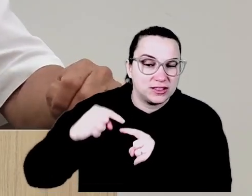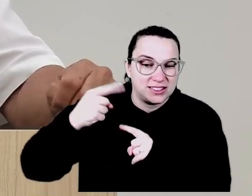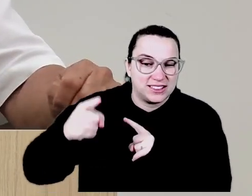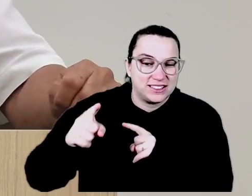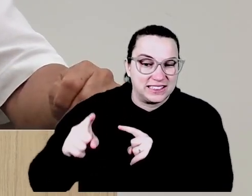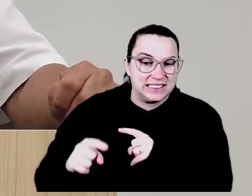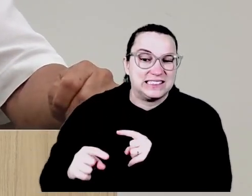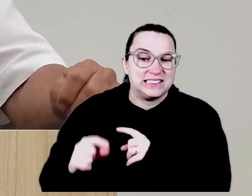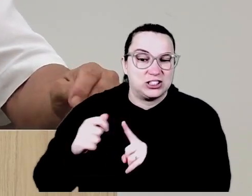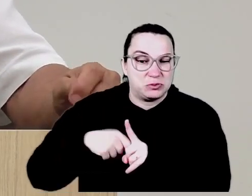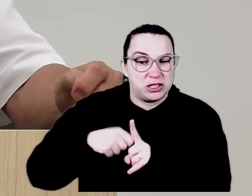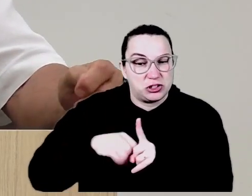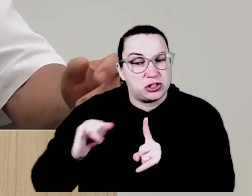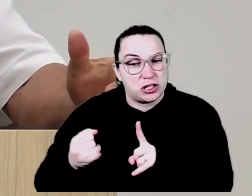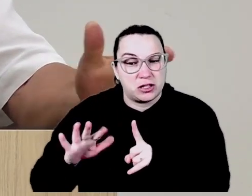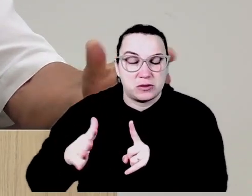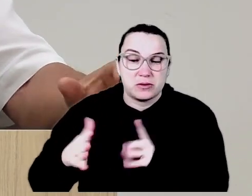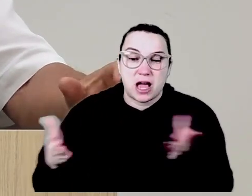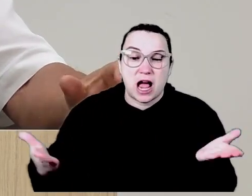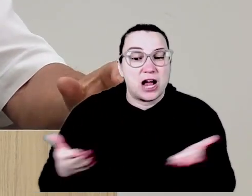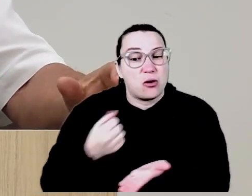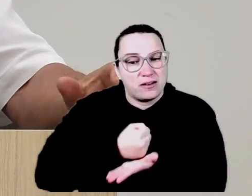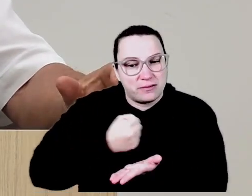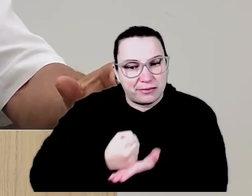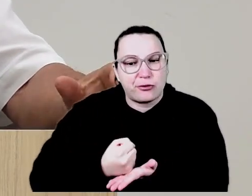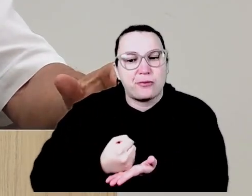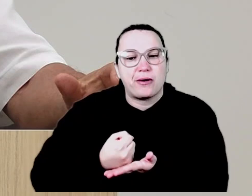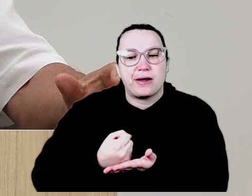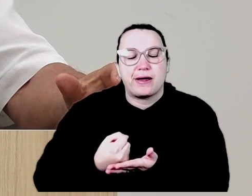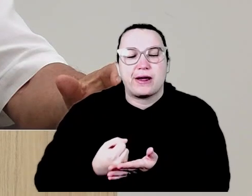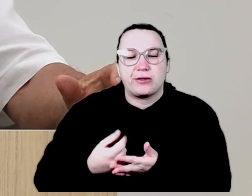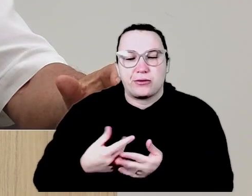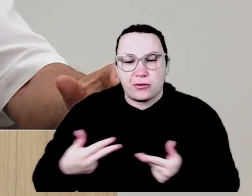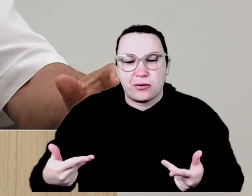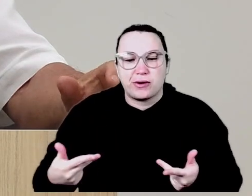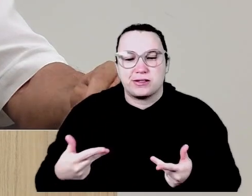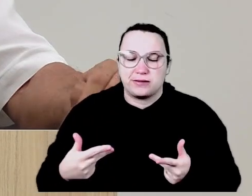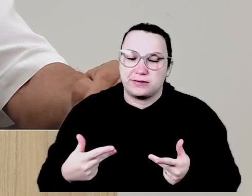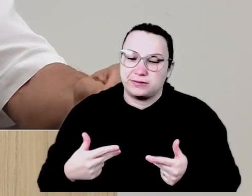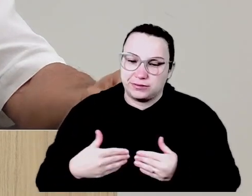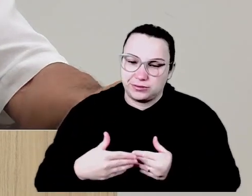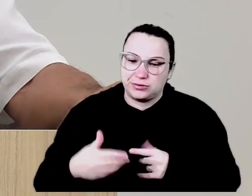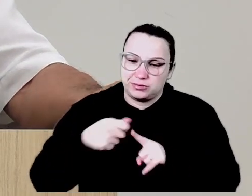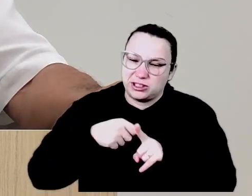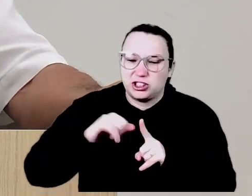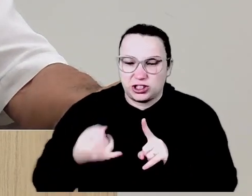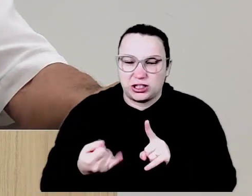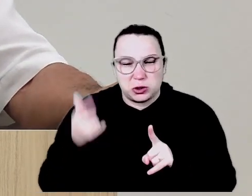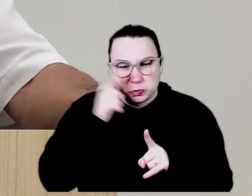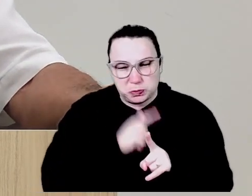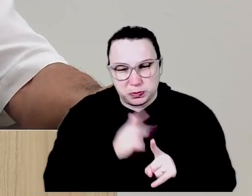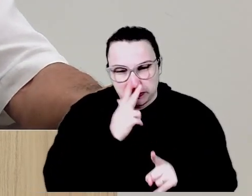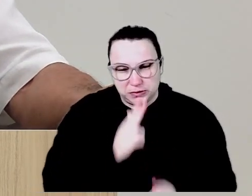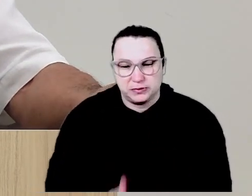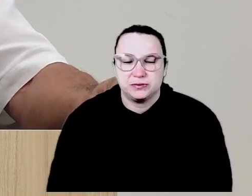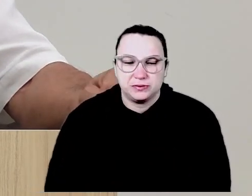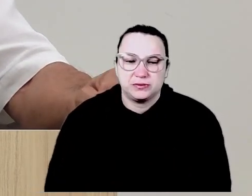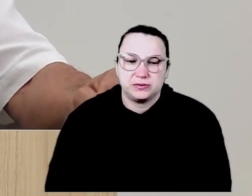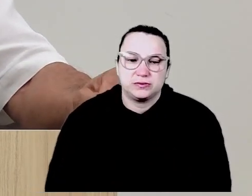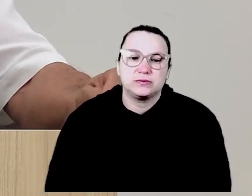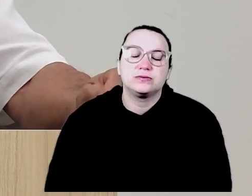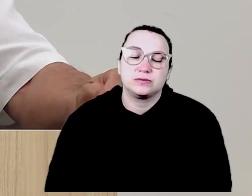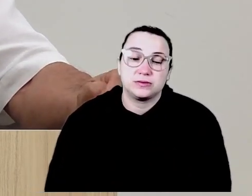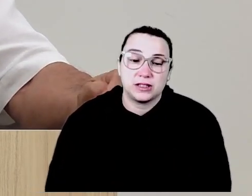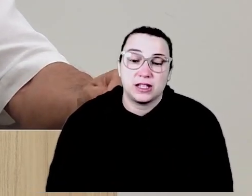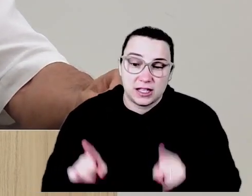né de documentos passaporte enfim Para para que isso aconteça e também estão Nando como os vereadores